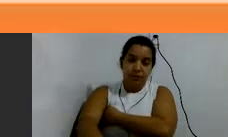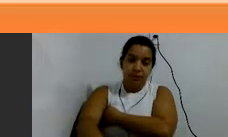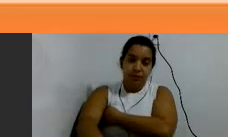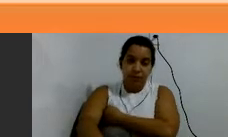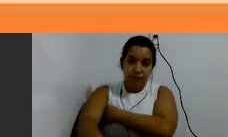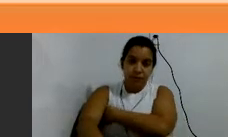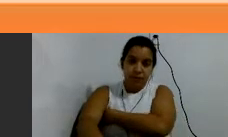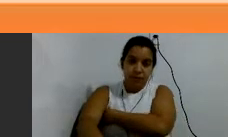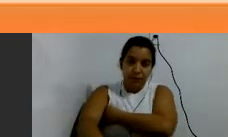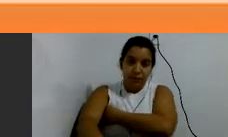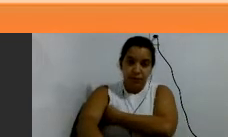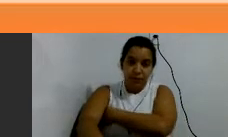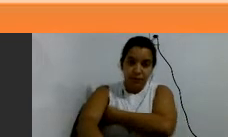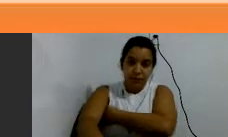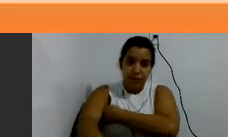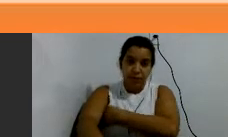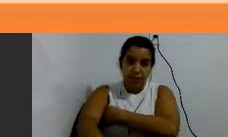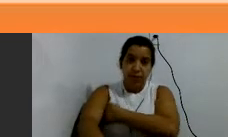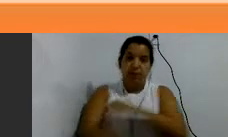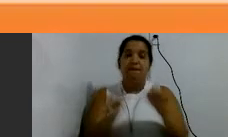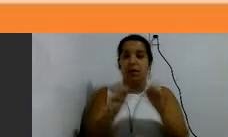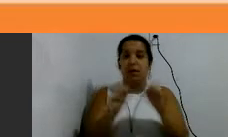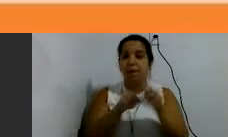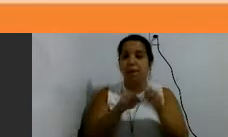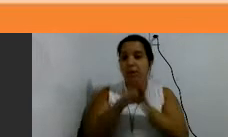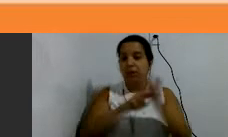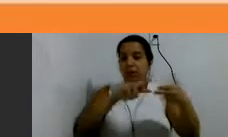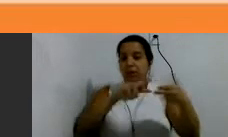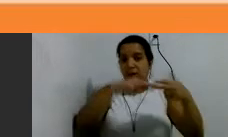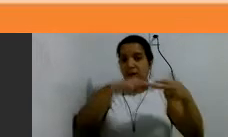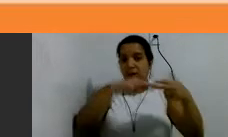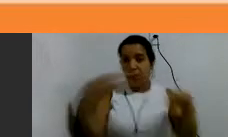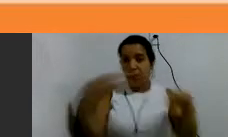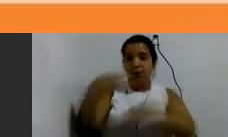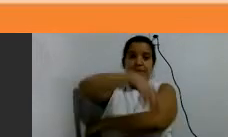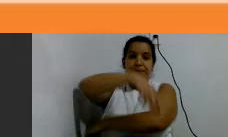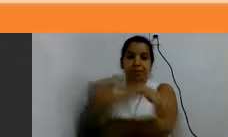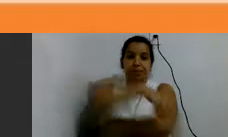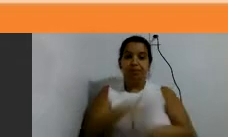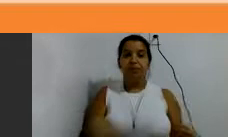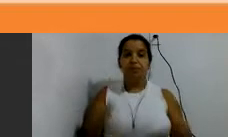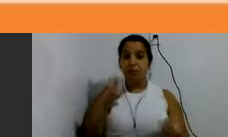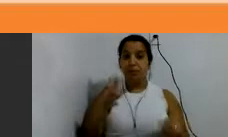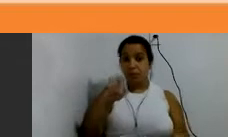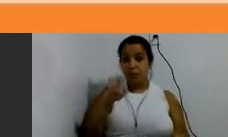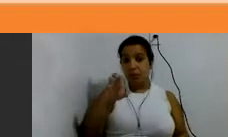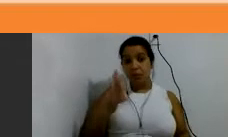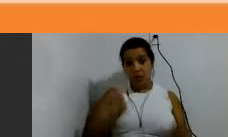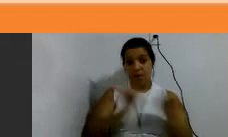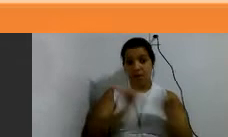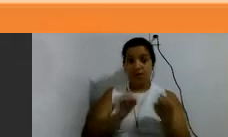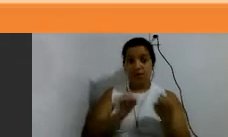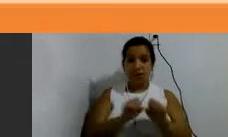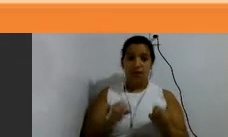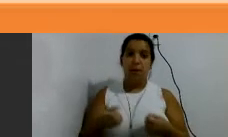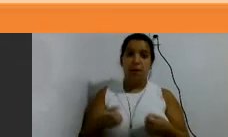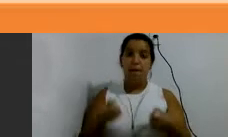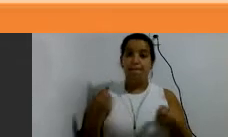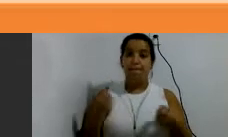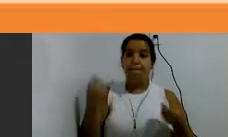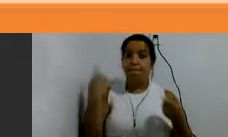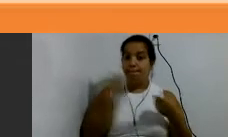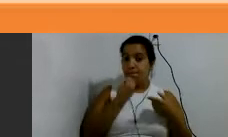Podemos fazer pesquisa de DNA, e aqui a gente tem uma vantagem muito grande, que é o